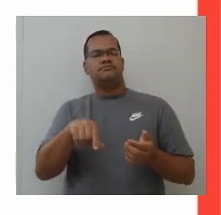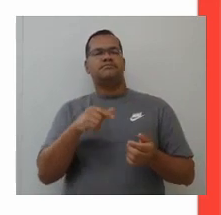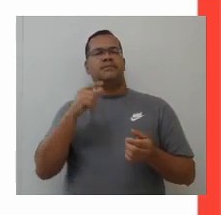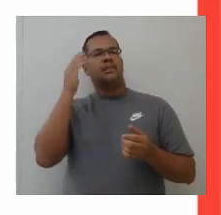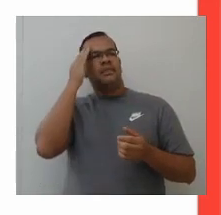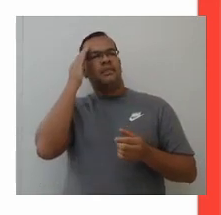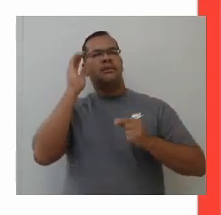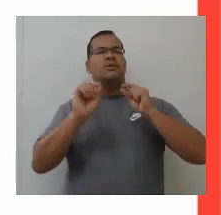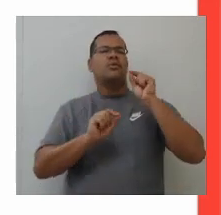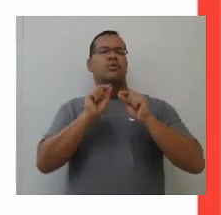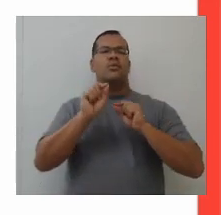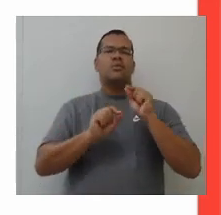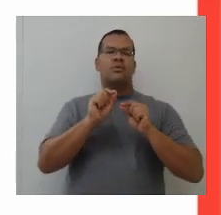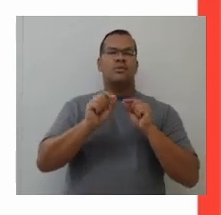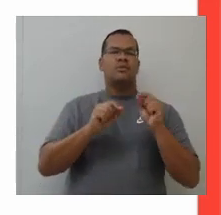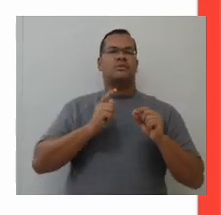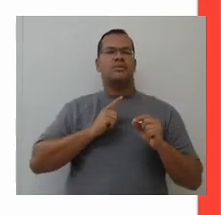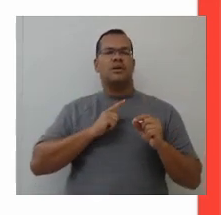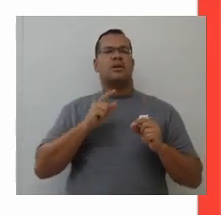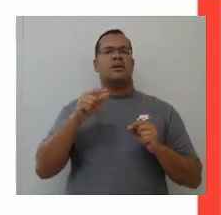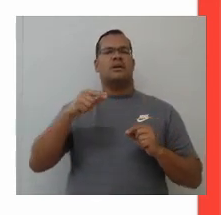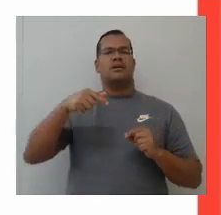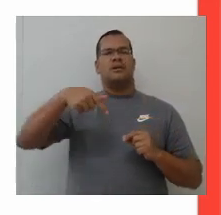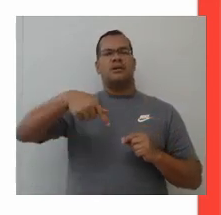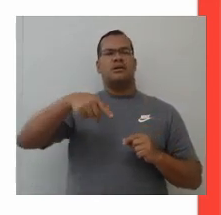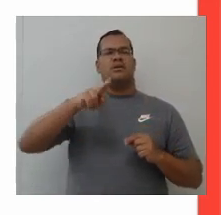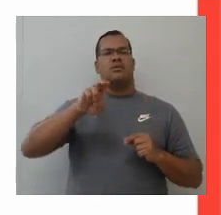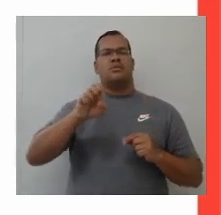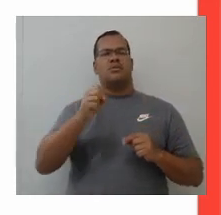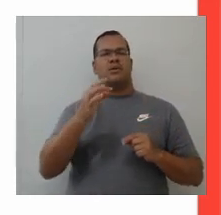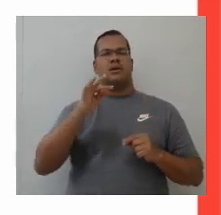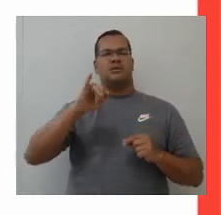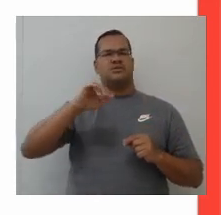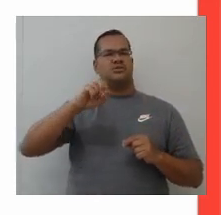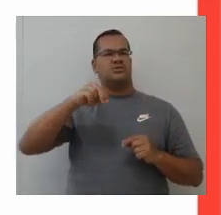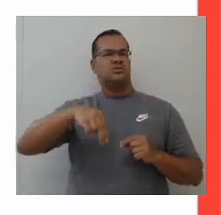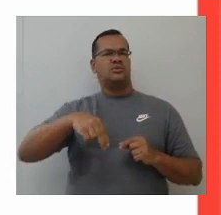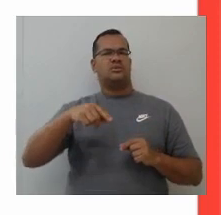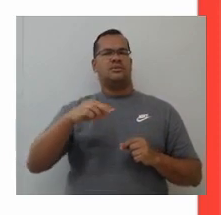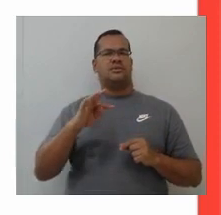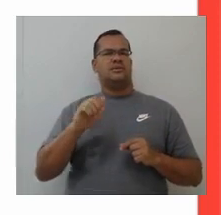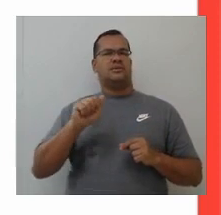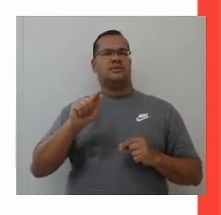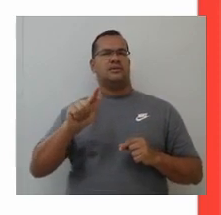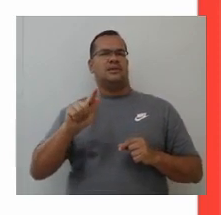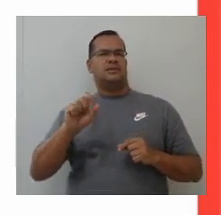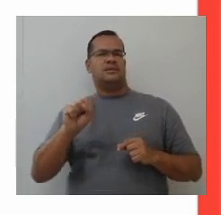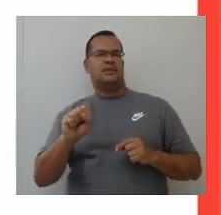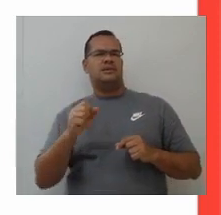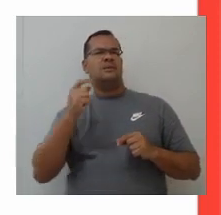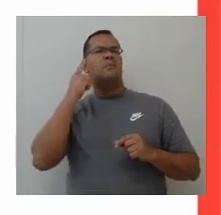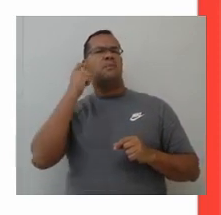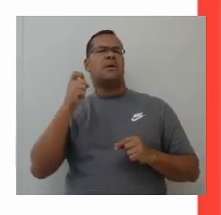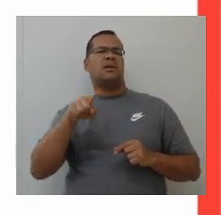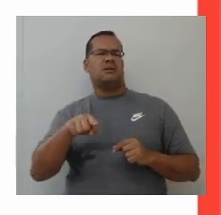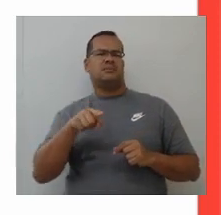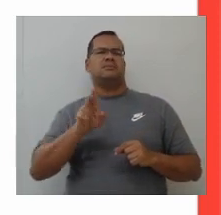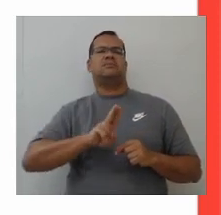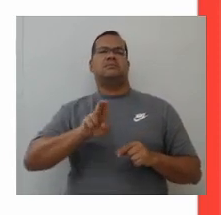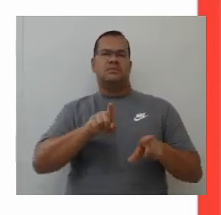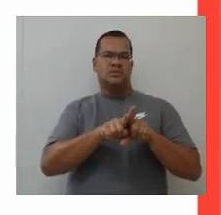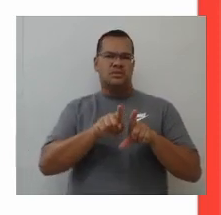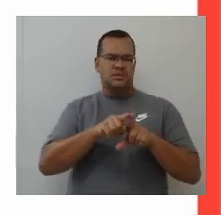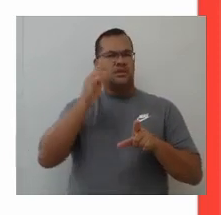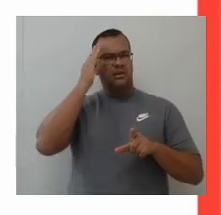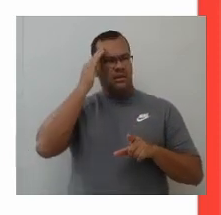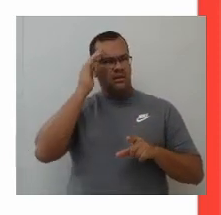como funcionam as question tags em inglês e para que servem. Além disso, vamos entender e ter conhecimento do que